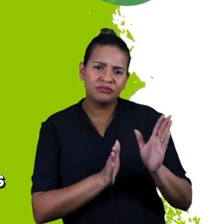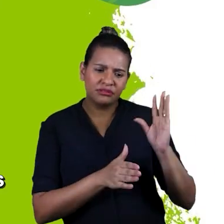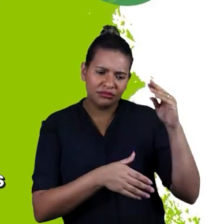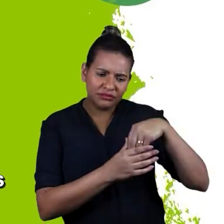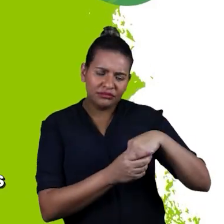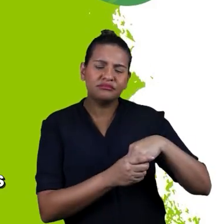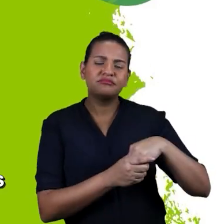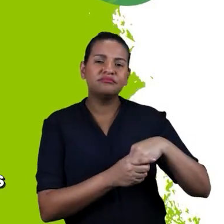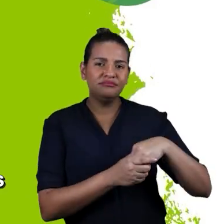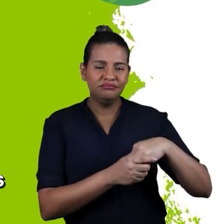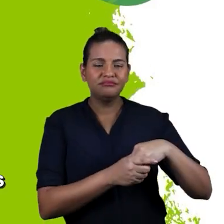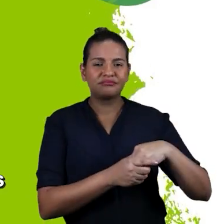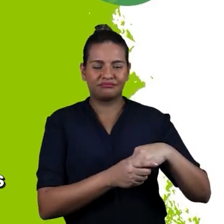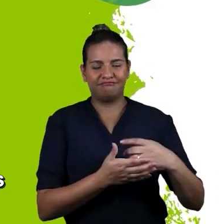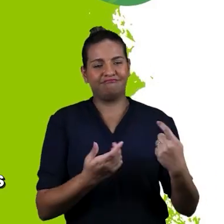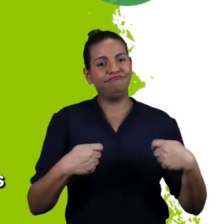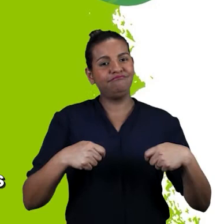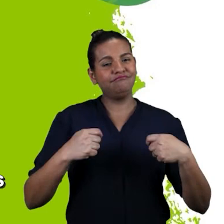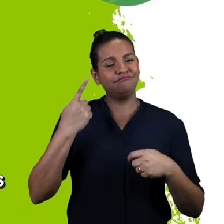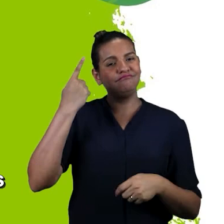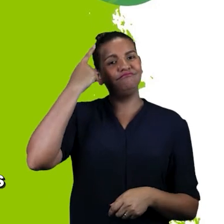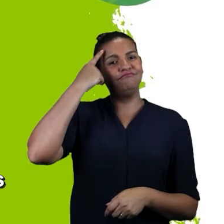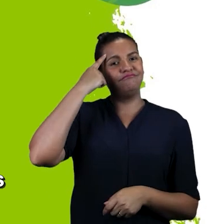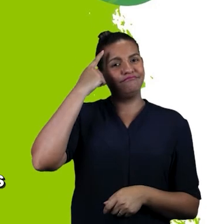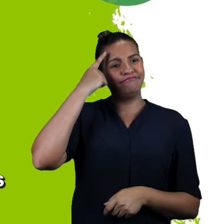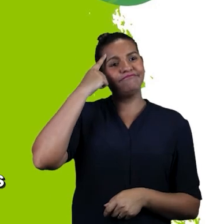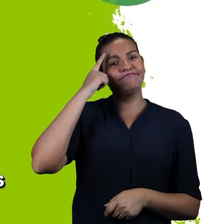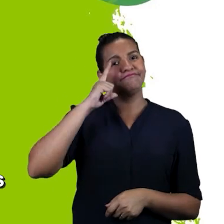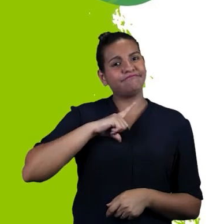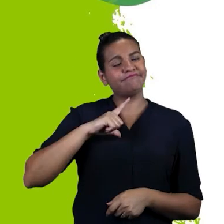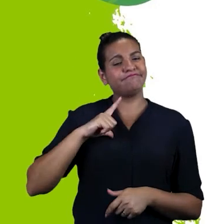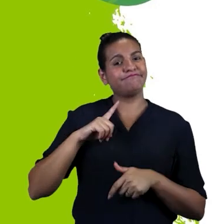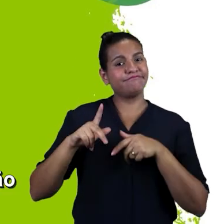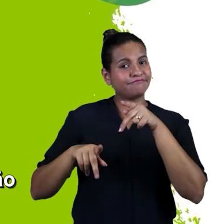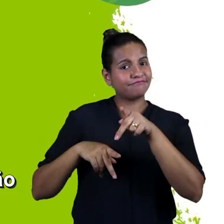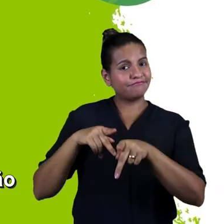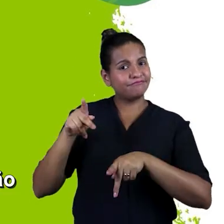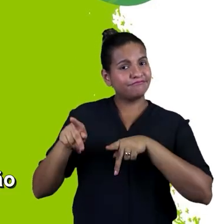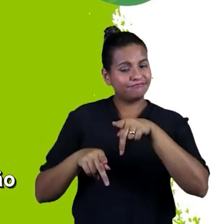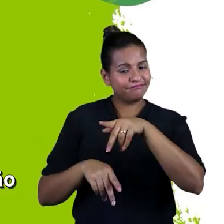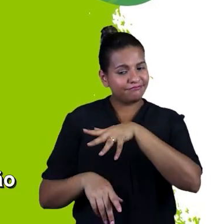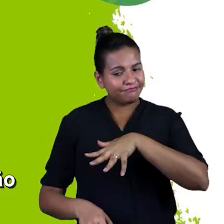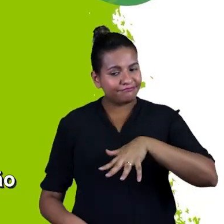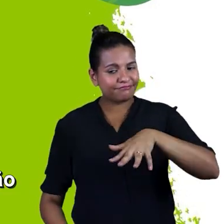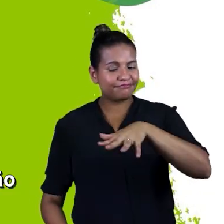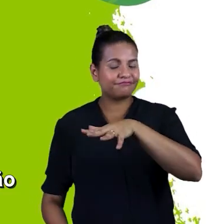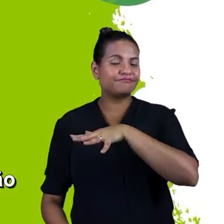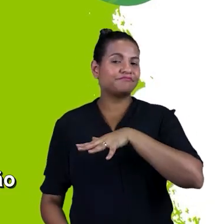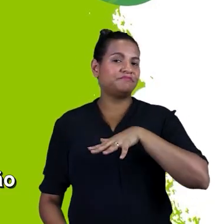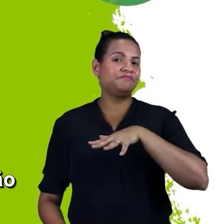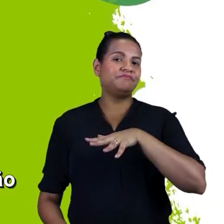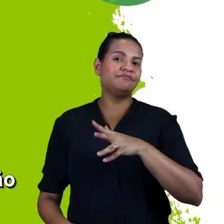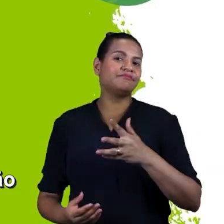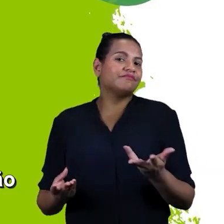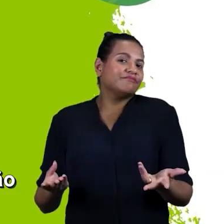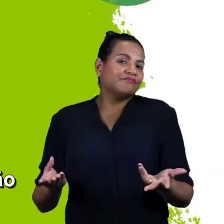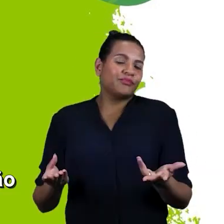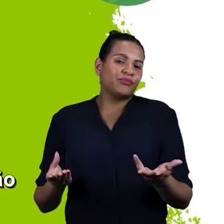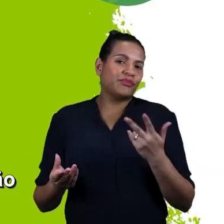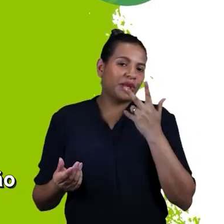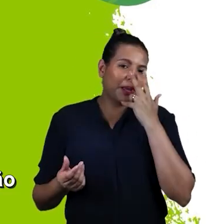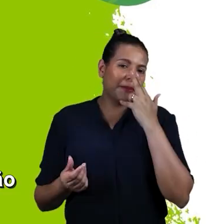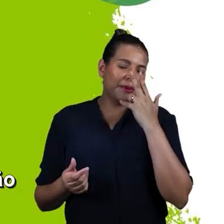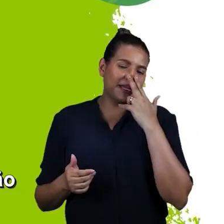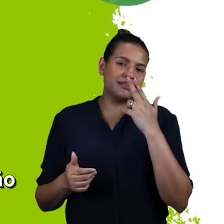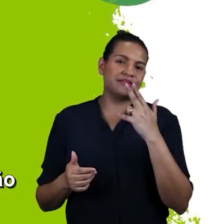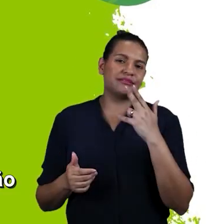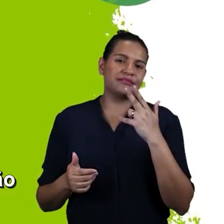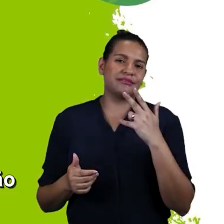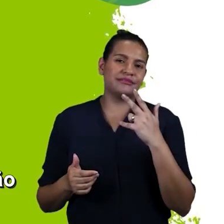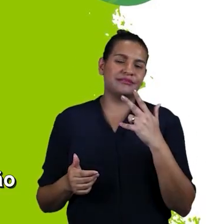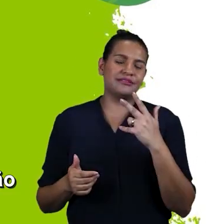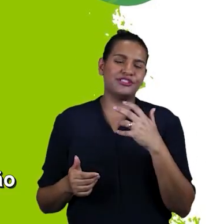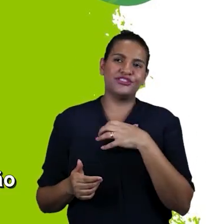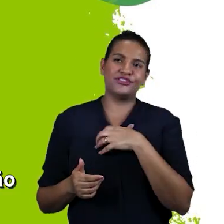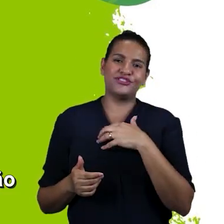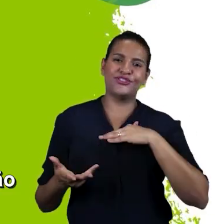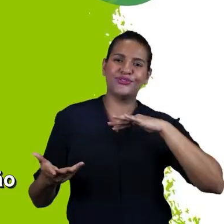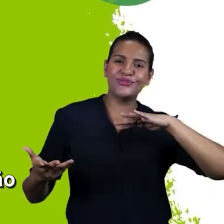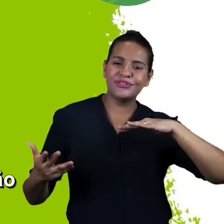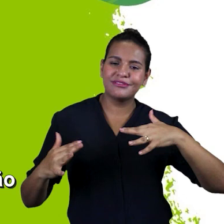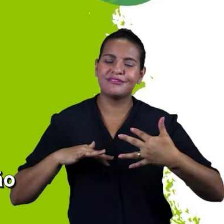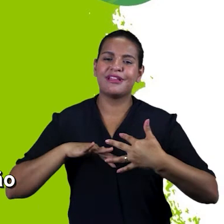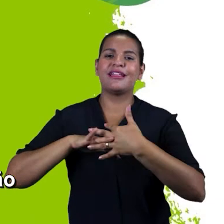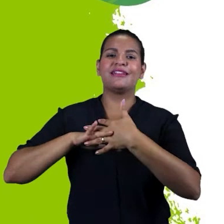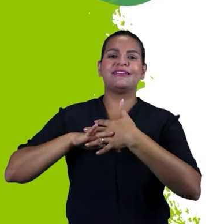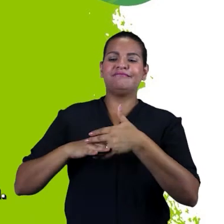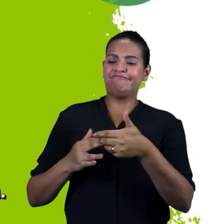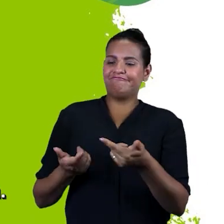são acessíveis para suas necessidades, pensar que existe uma população que não está